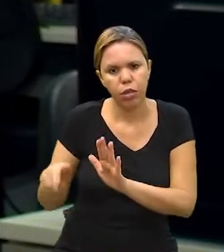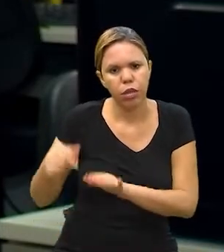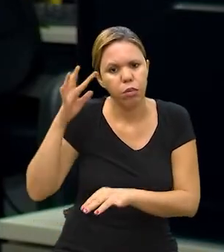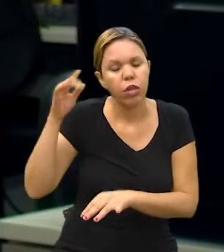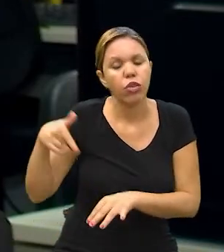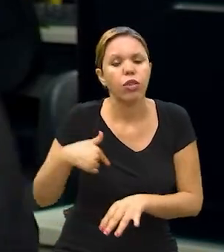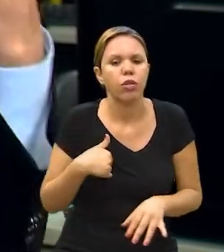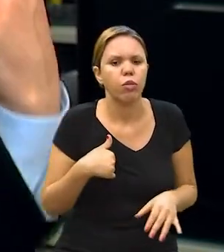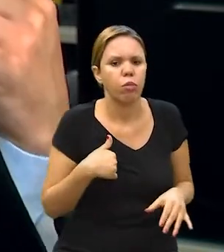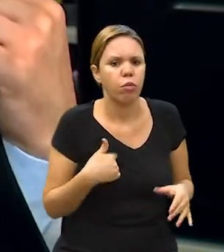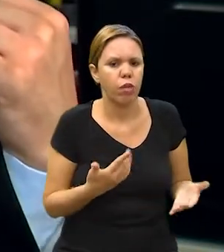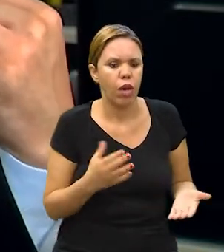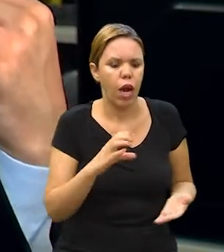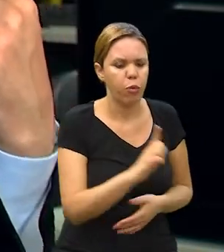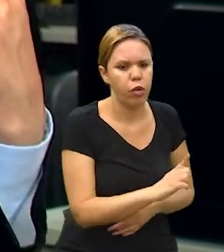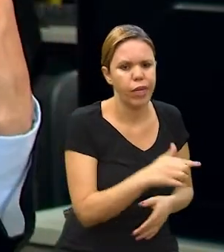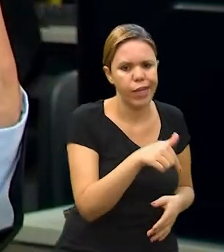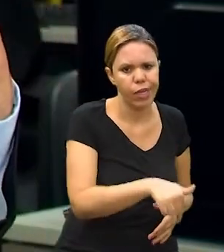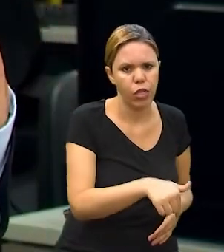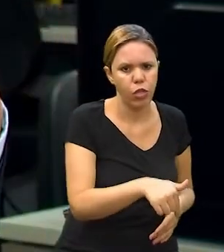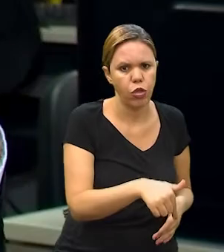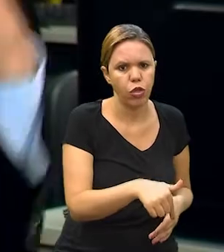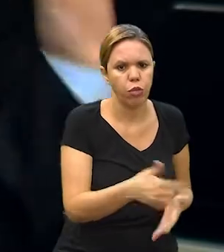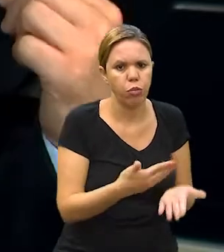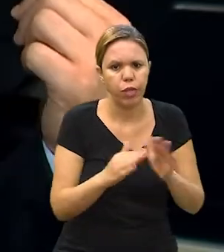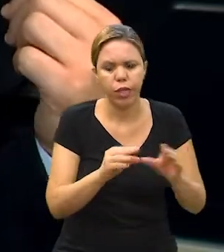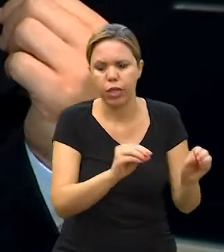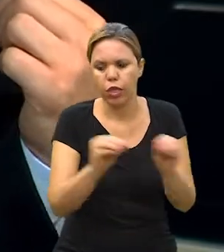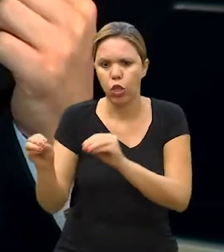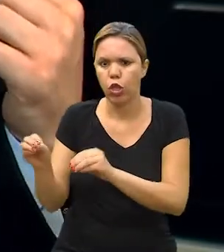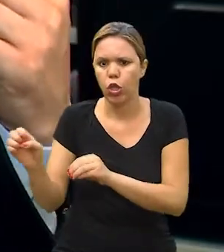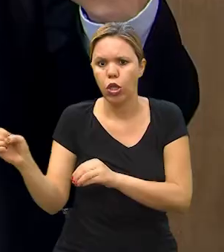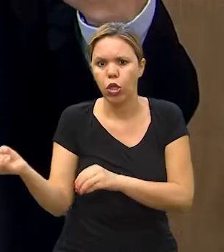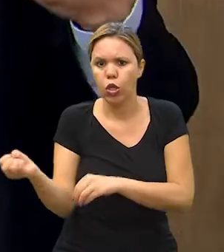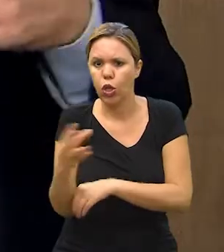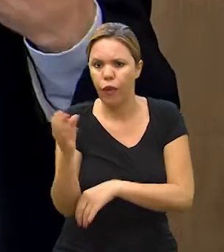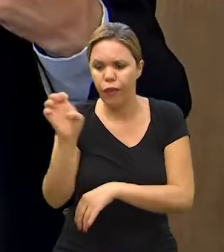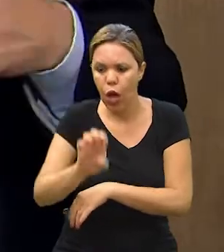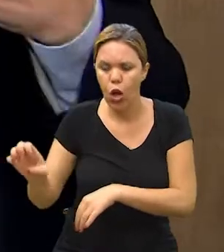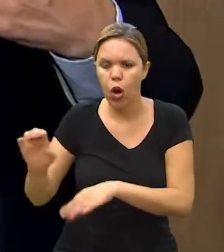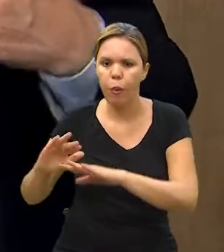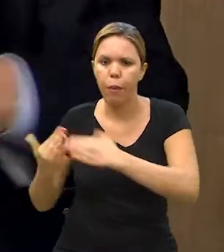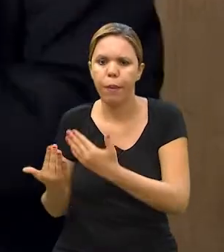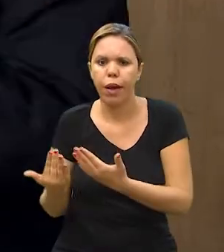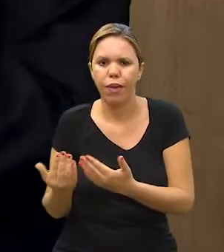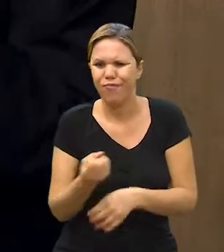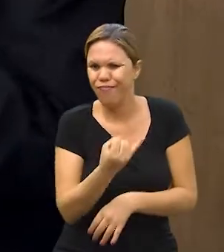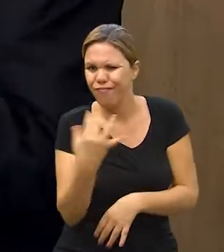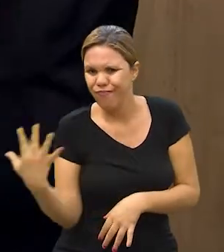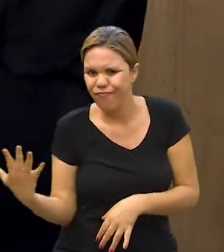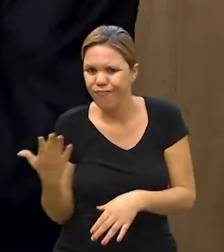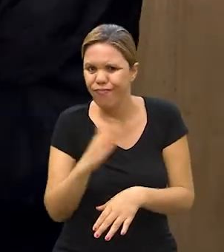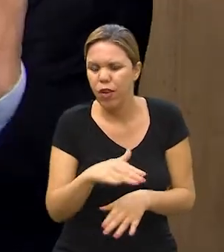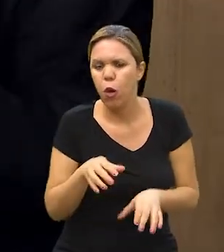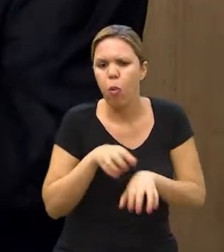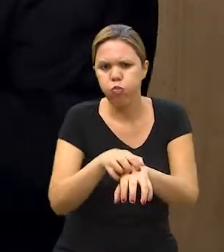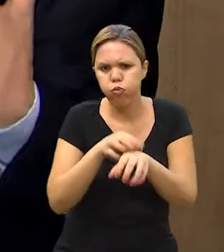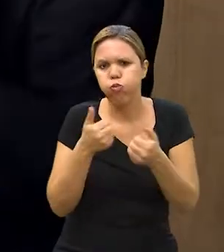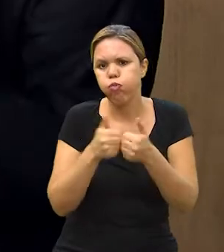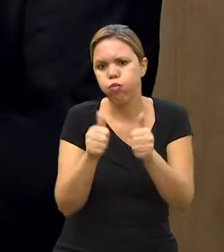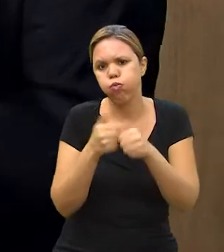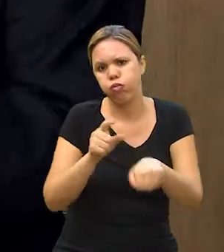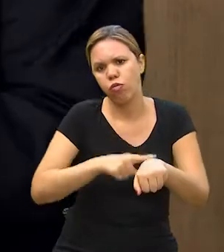para sair do Itajaí para ir para uma creche que fica, vamos dizer assim, no Nova Europa. Né? Uma criança não, várias. Só de transporte, de